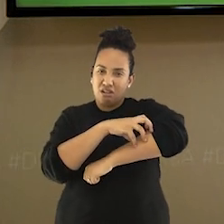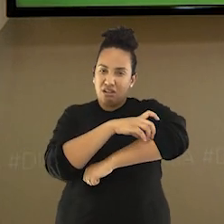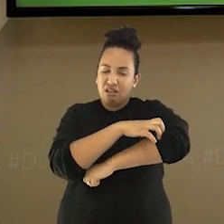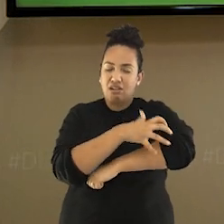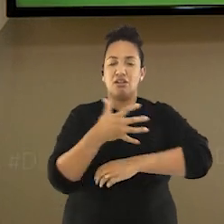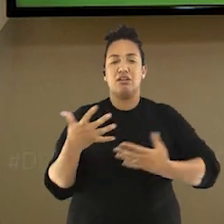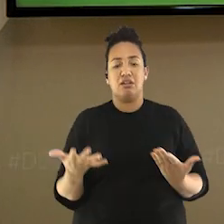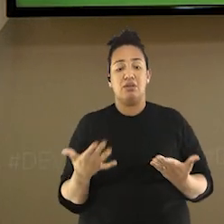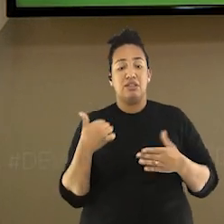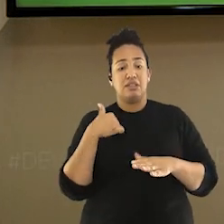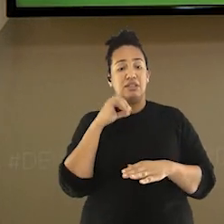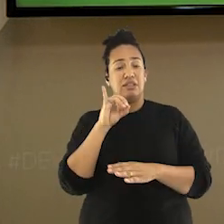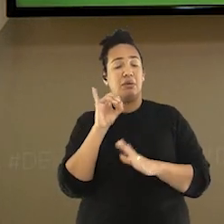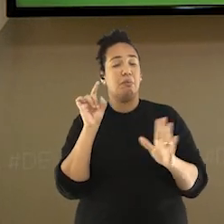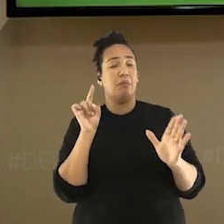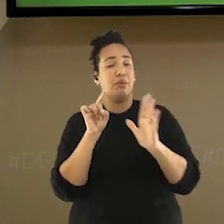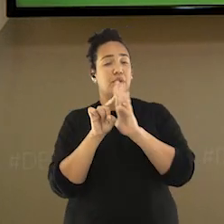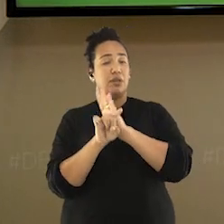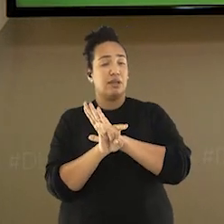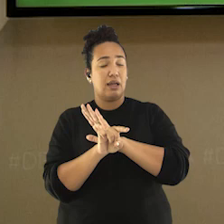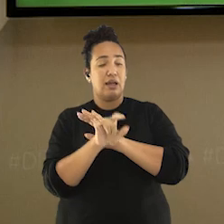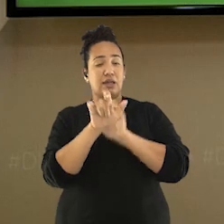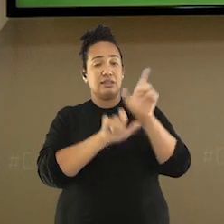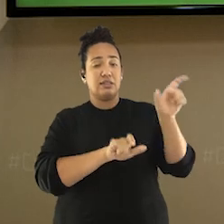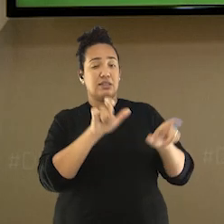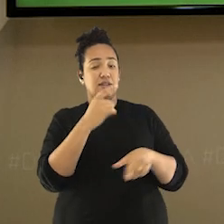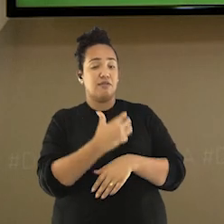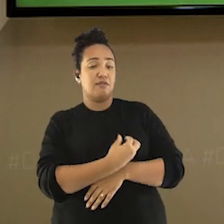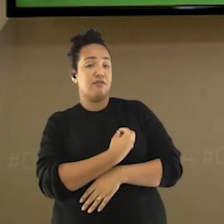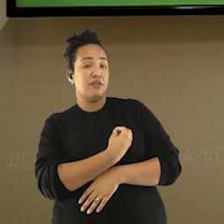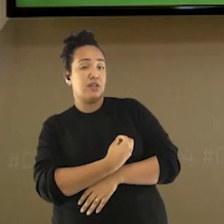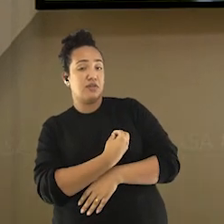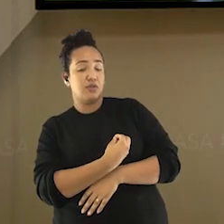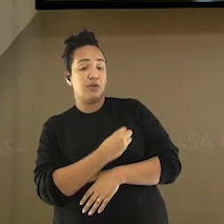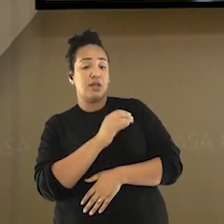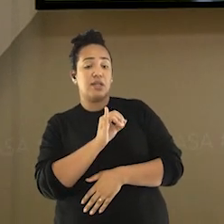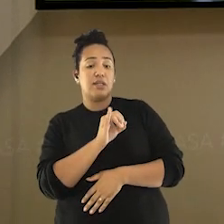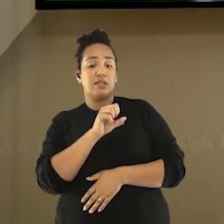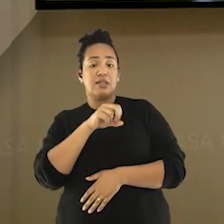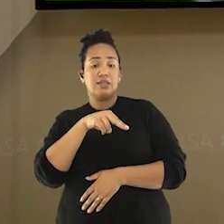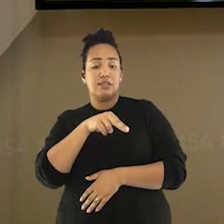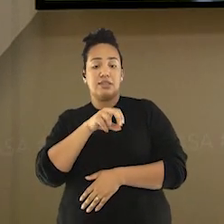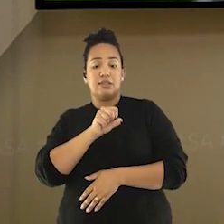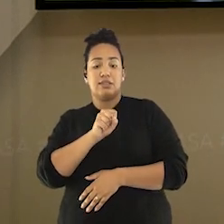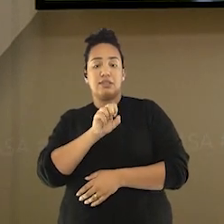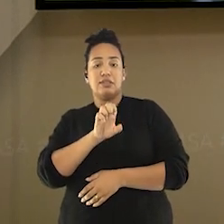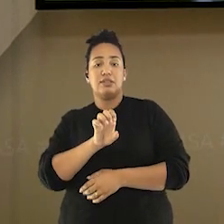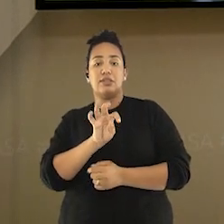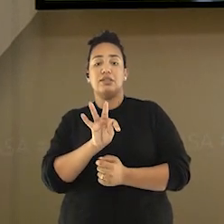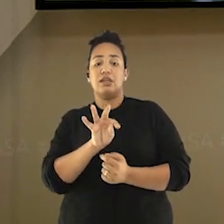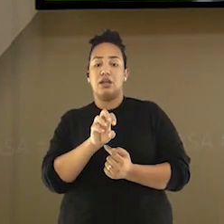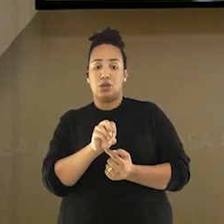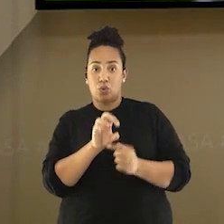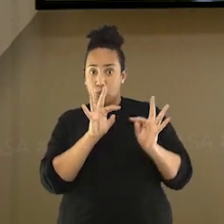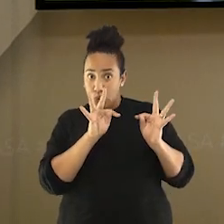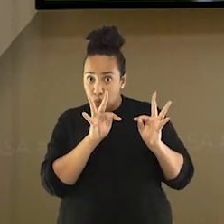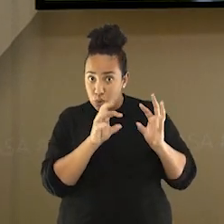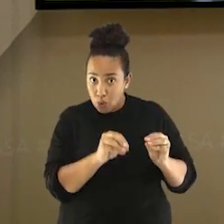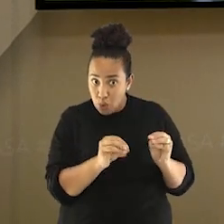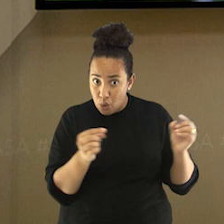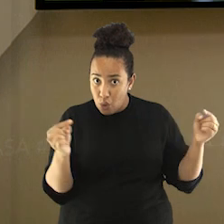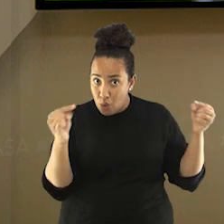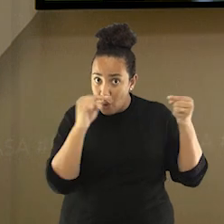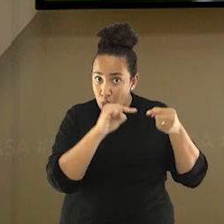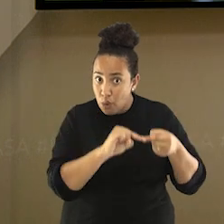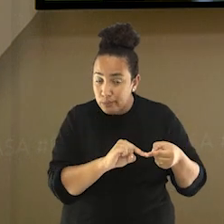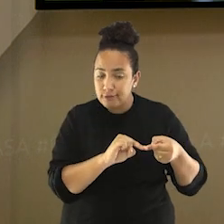se eu perguntasse a vocês sobre quais desses seres vivos são insetos, será que todos? Bem, a verdade é